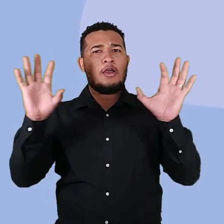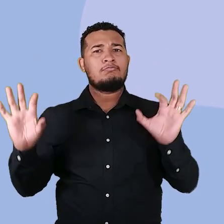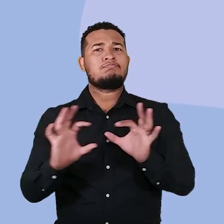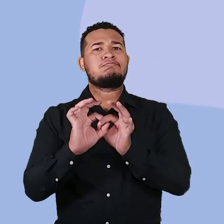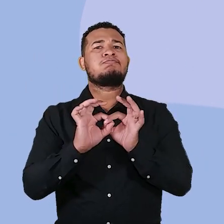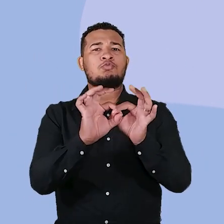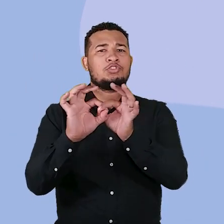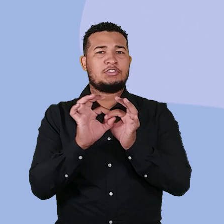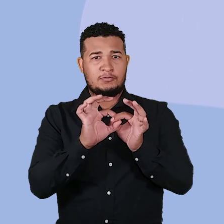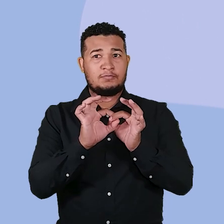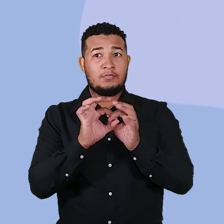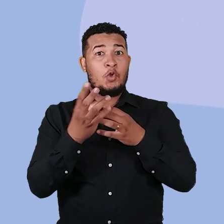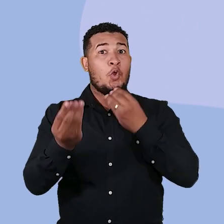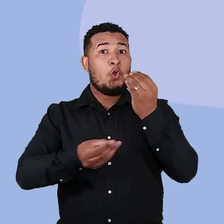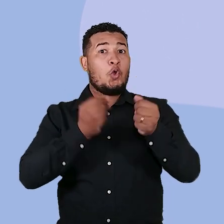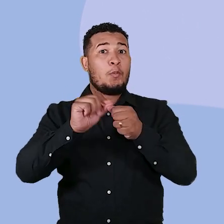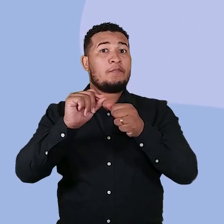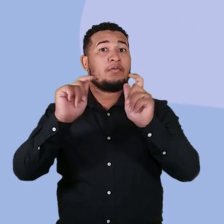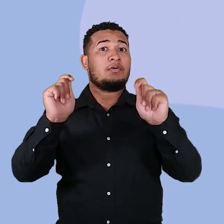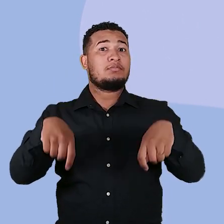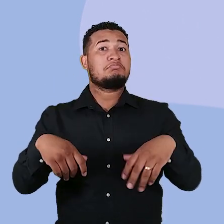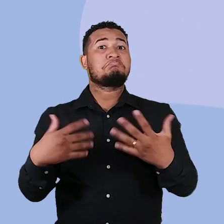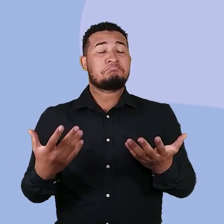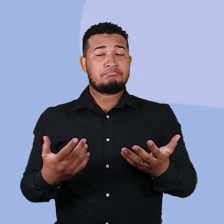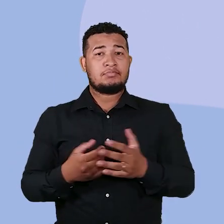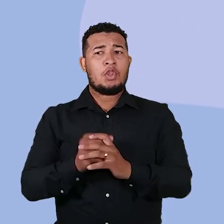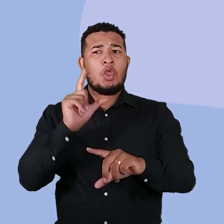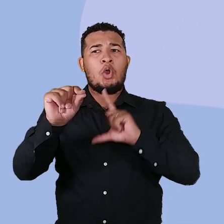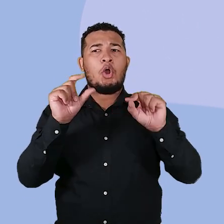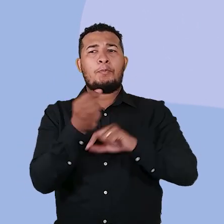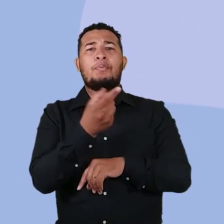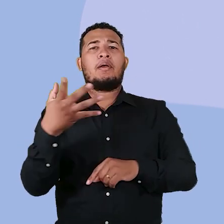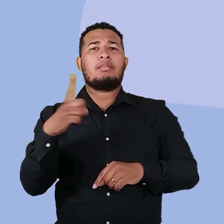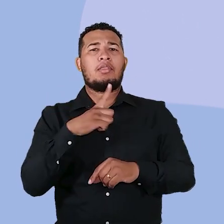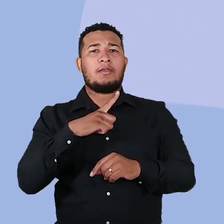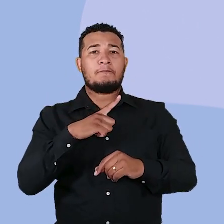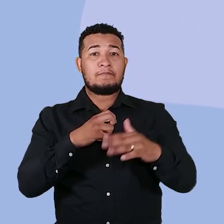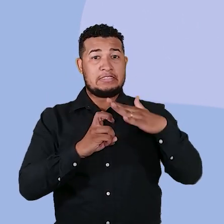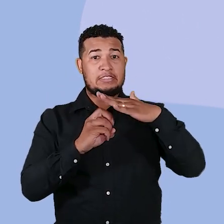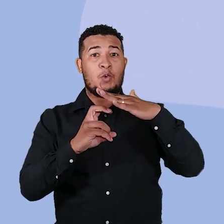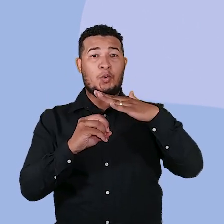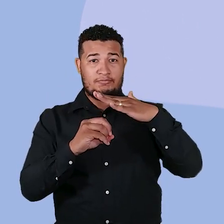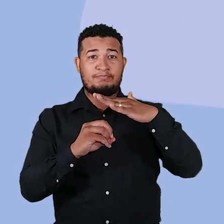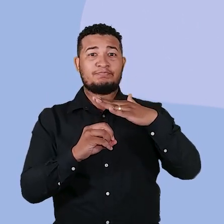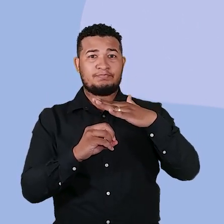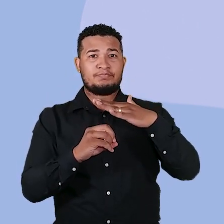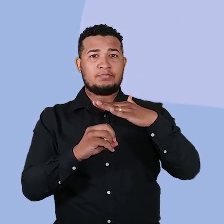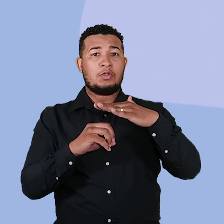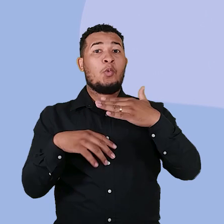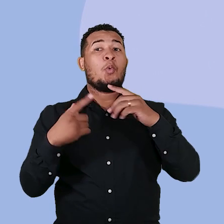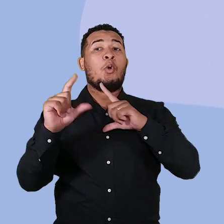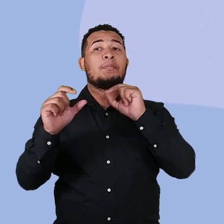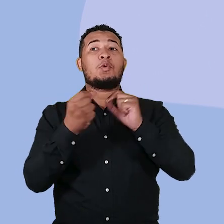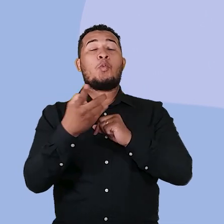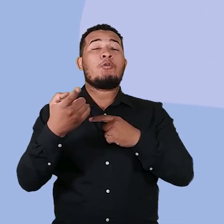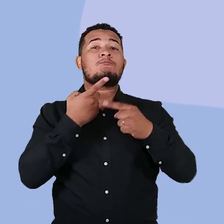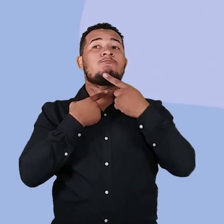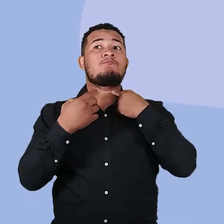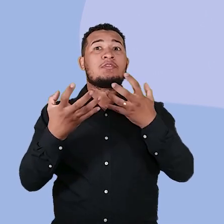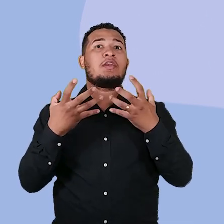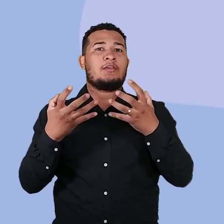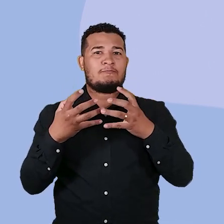que é a união evento como é que você pode fazer isso daí em quantas opções existem ao todo 50